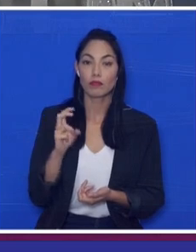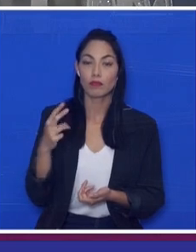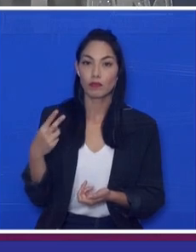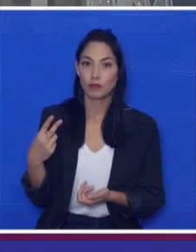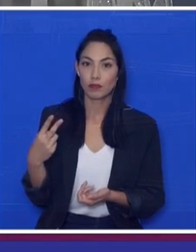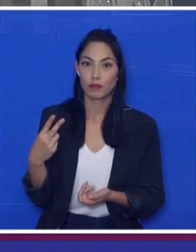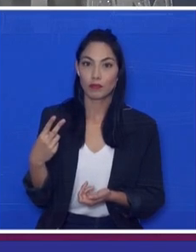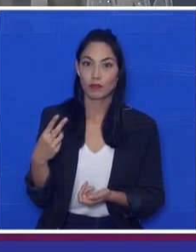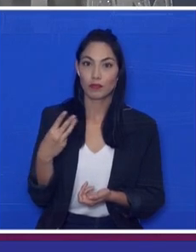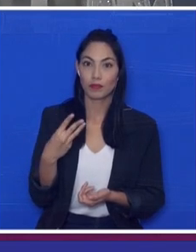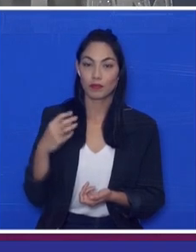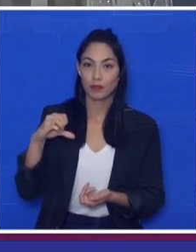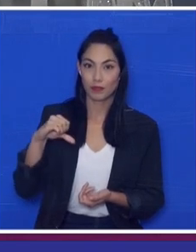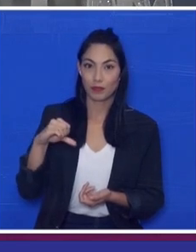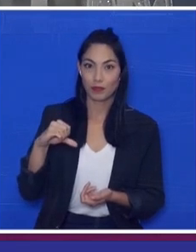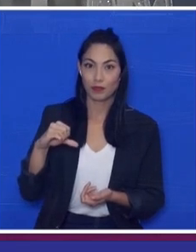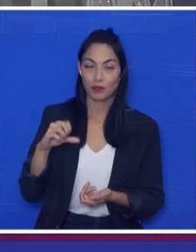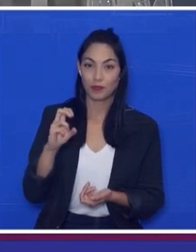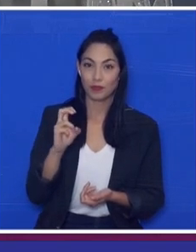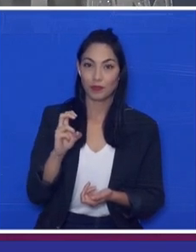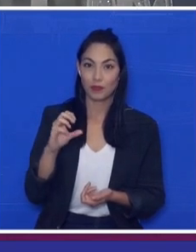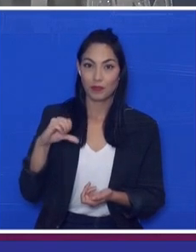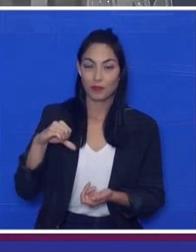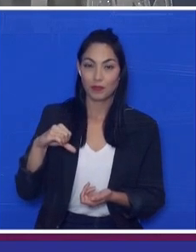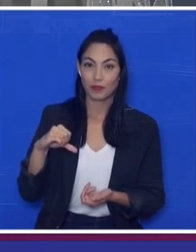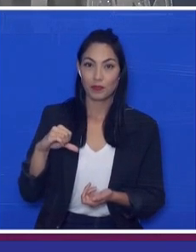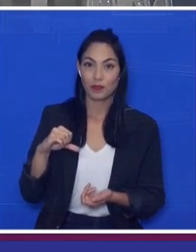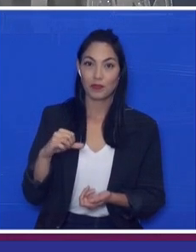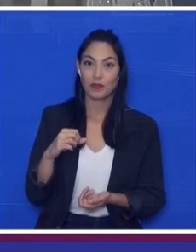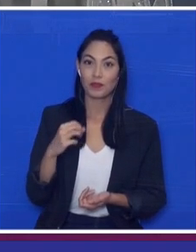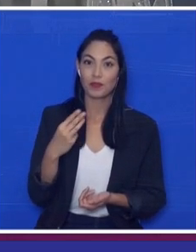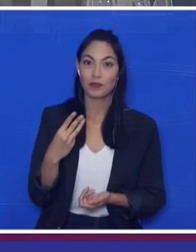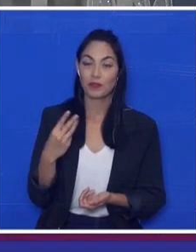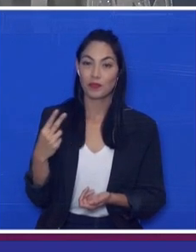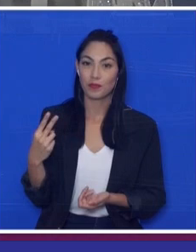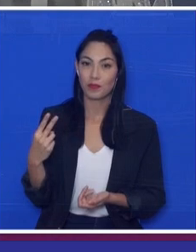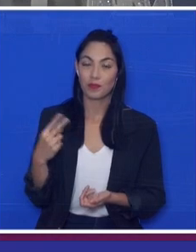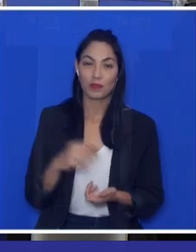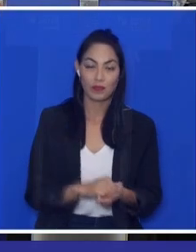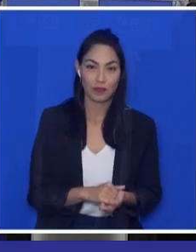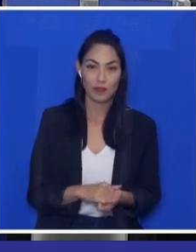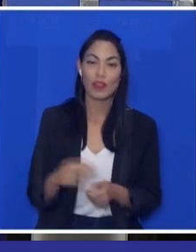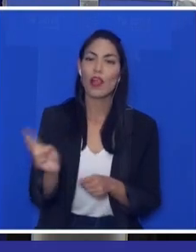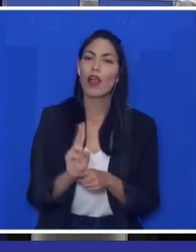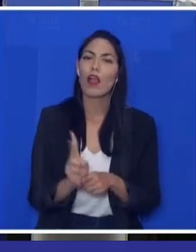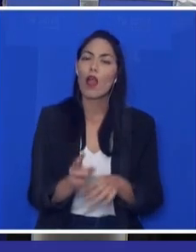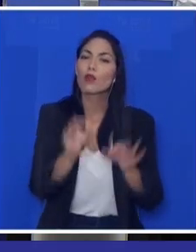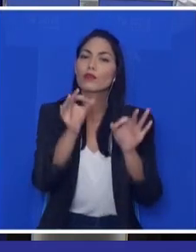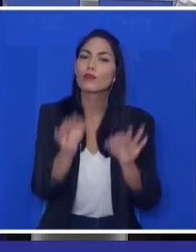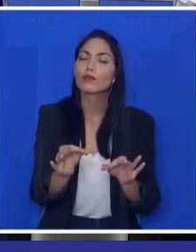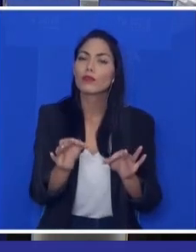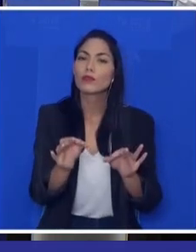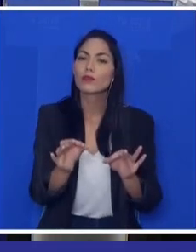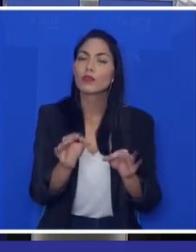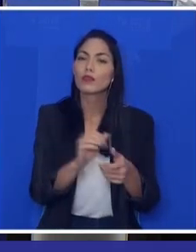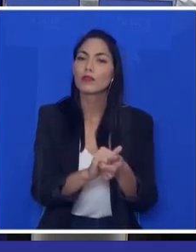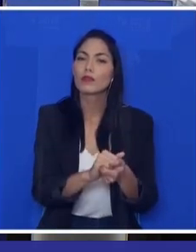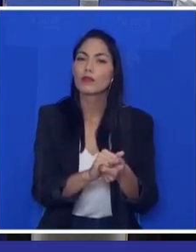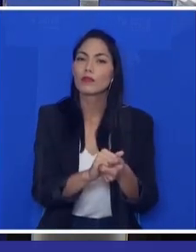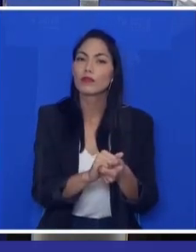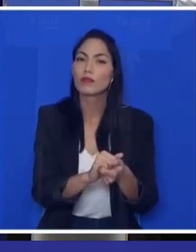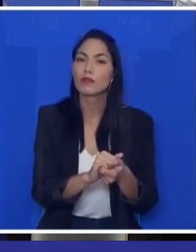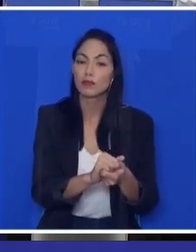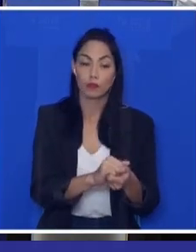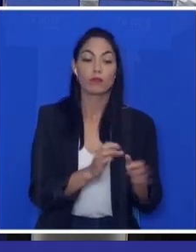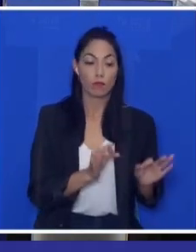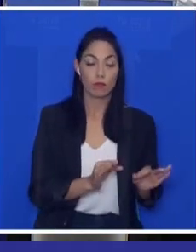13, 52, 39... 59 e 32. As auditoras confirmam as bolas sorteadas?